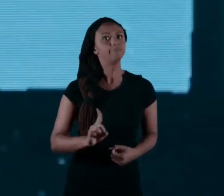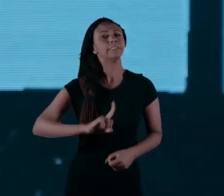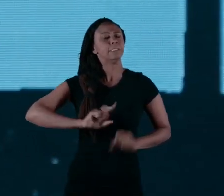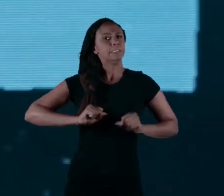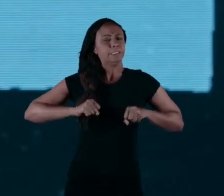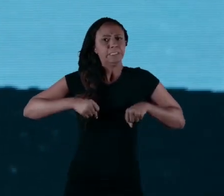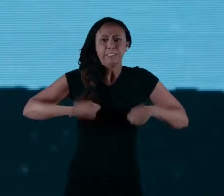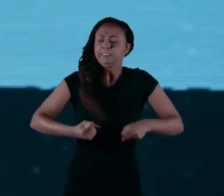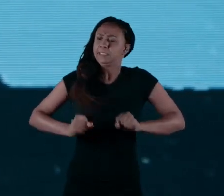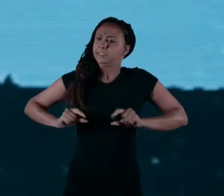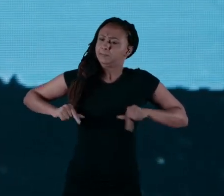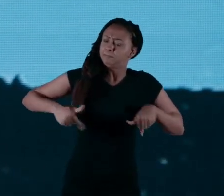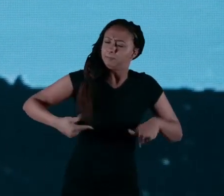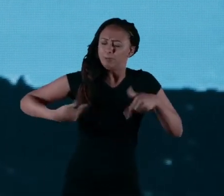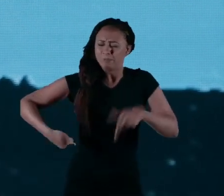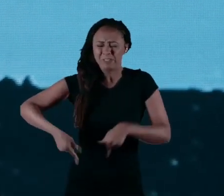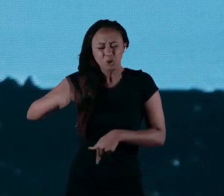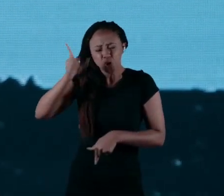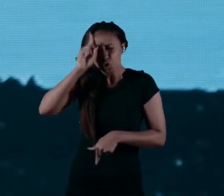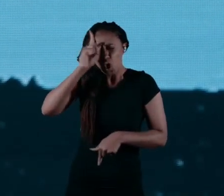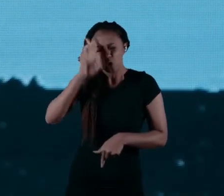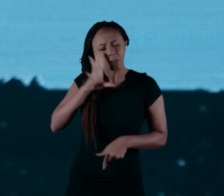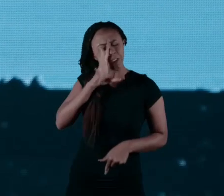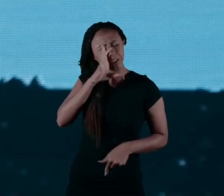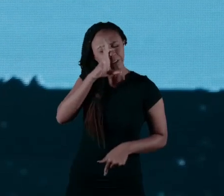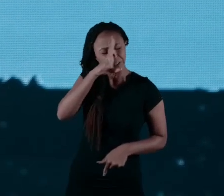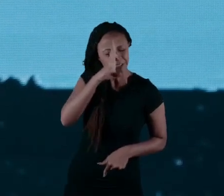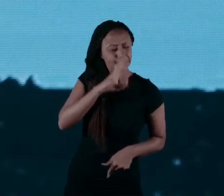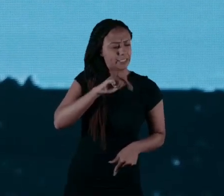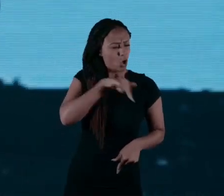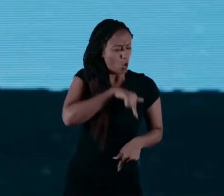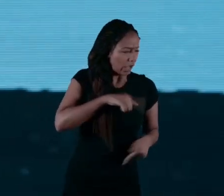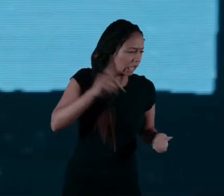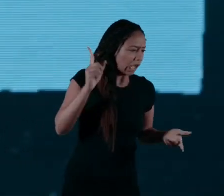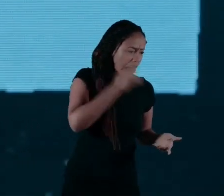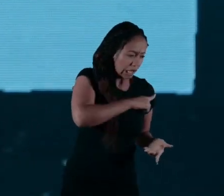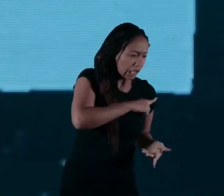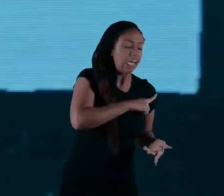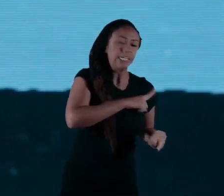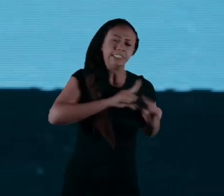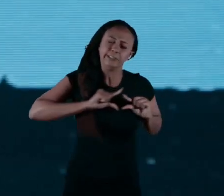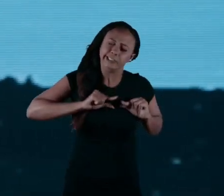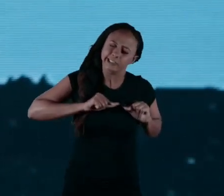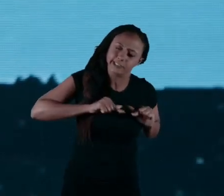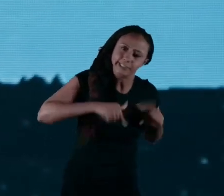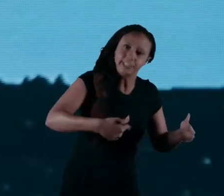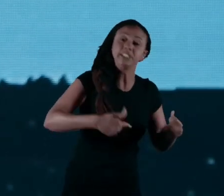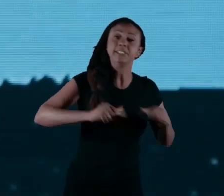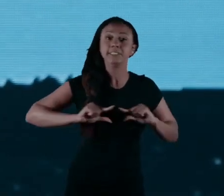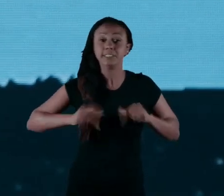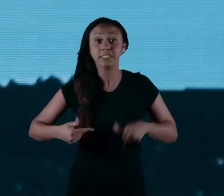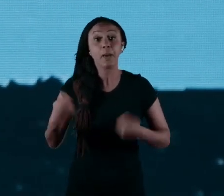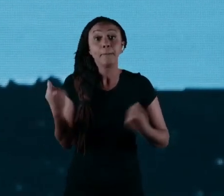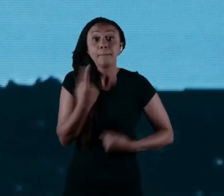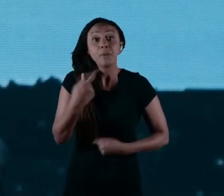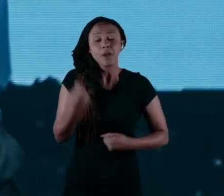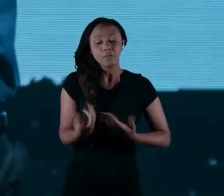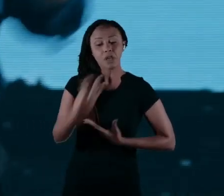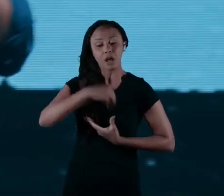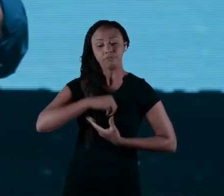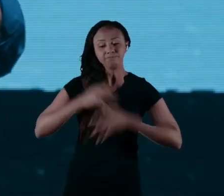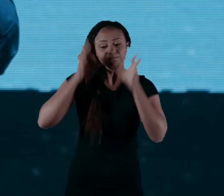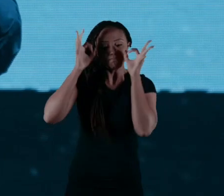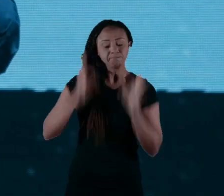muito para que cada dia da sua vida ele vença uma área que ele não venceu, e que ele seja honesto em primeiro lugar para com